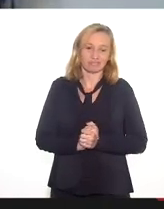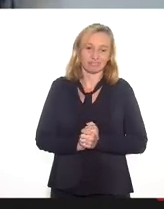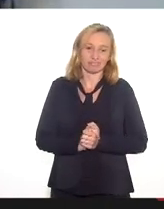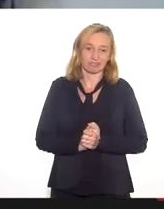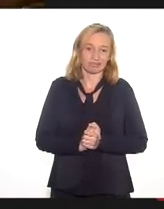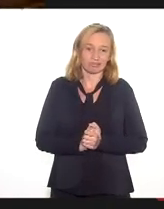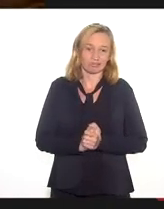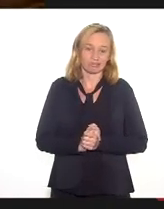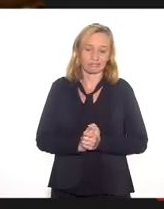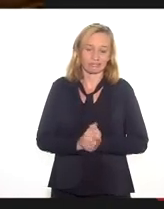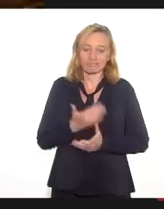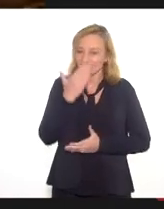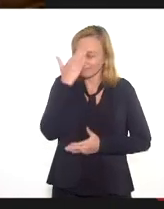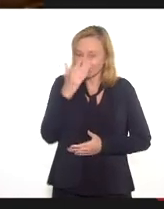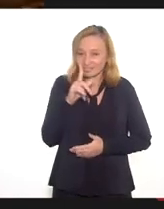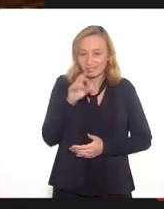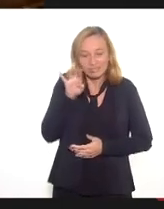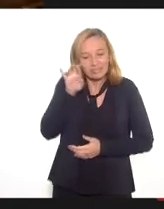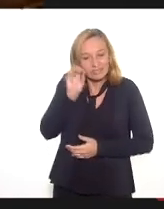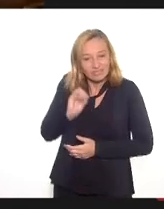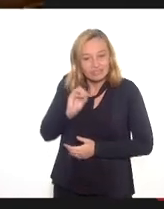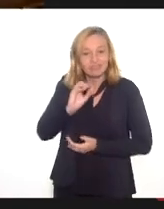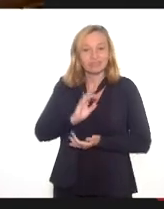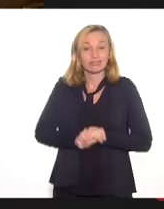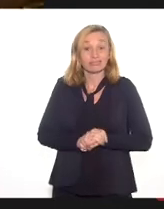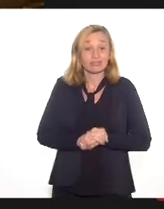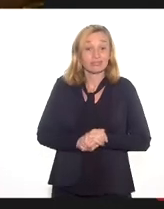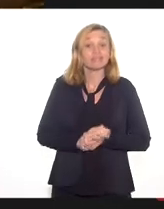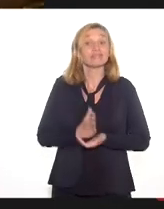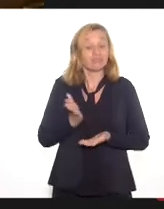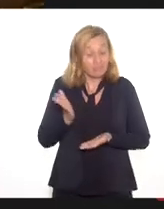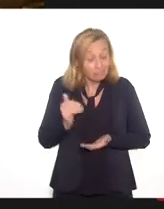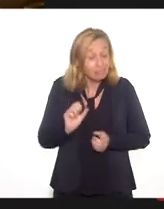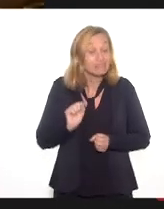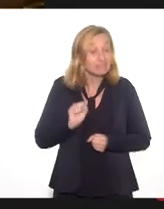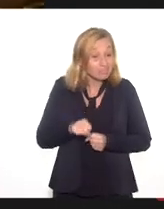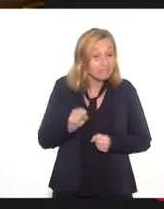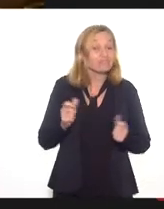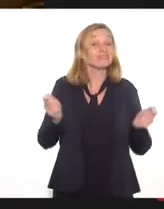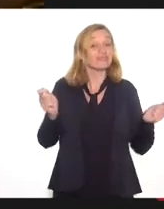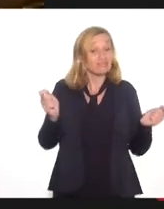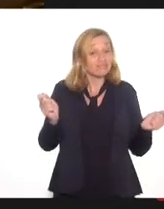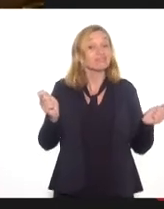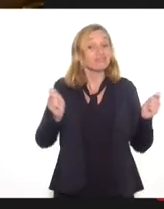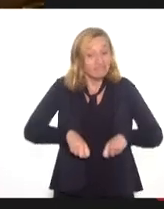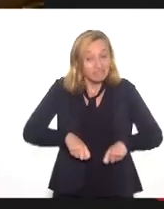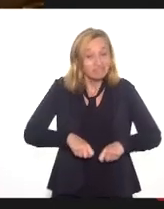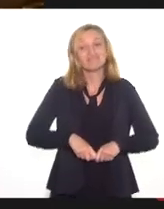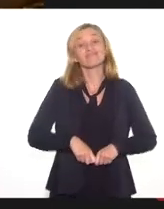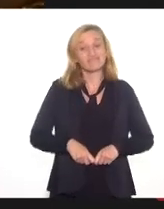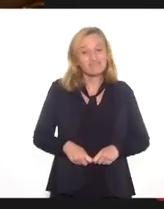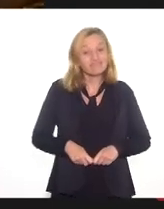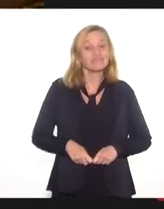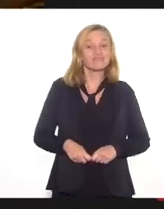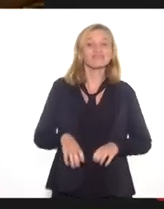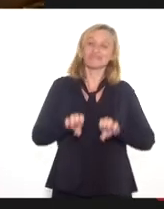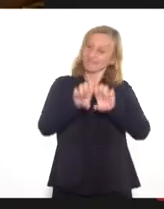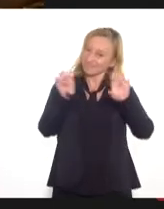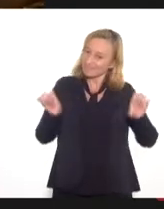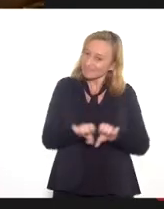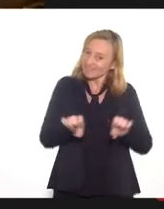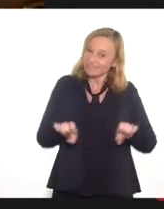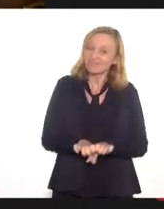Muito obrigada Leandro vamos sim capacitar e estruturar